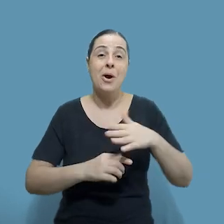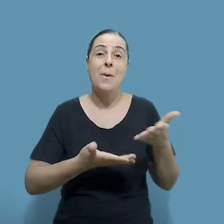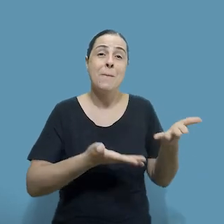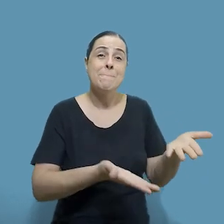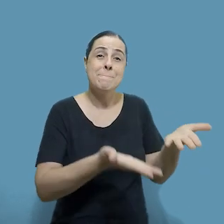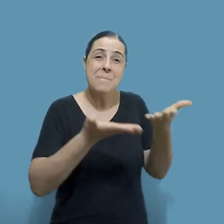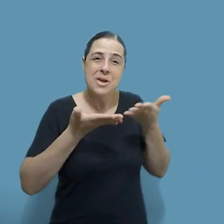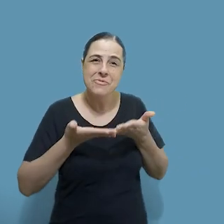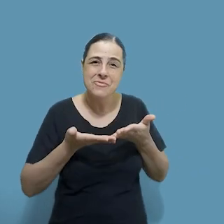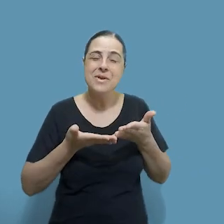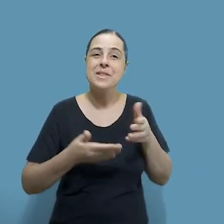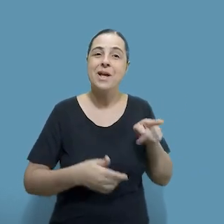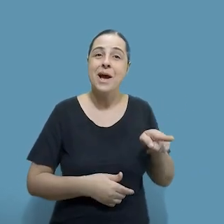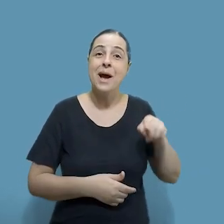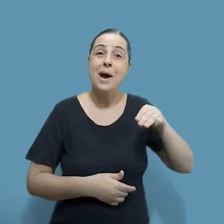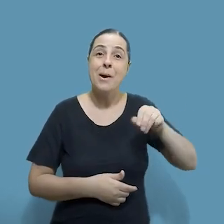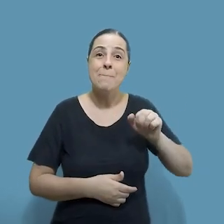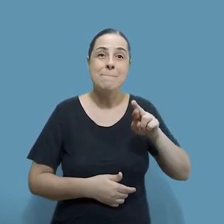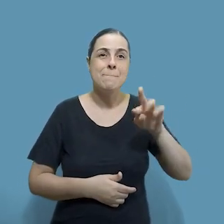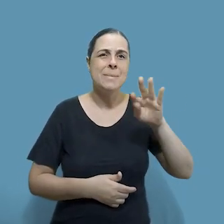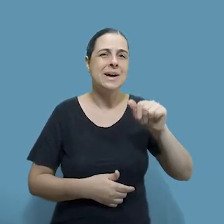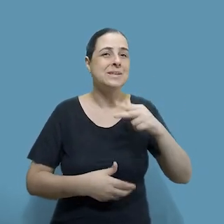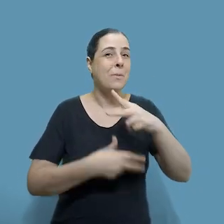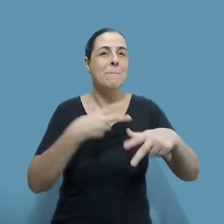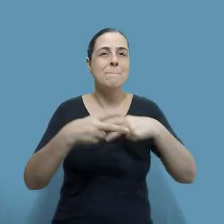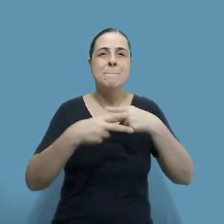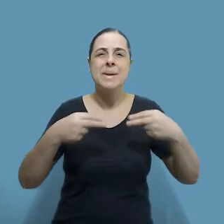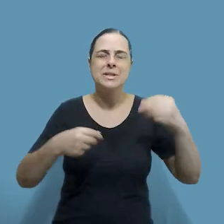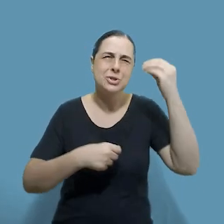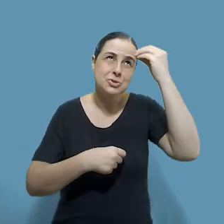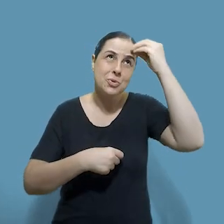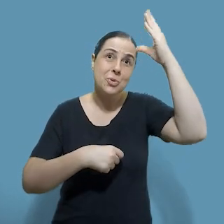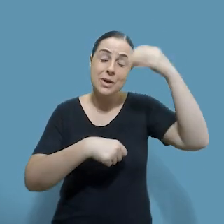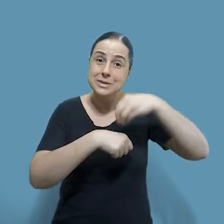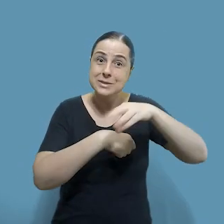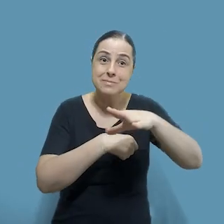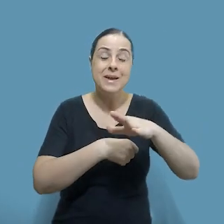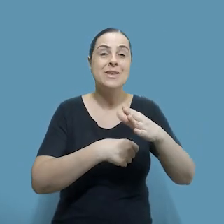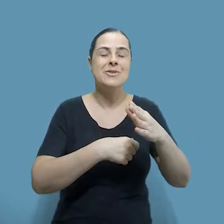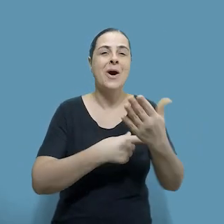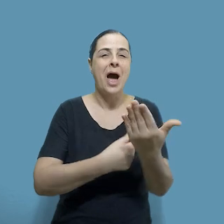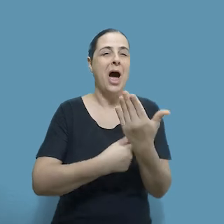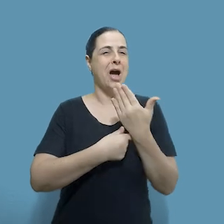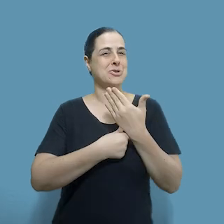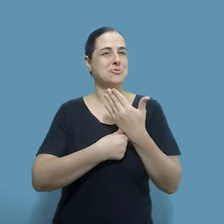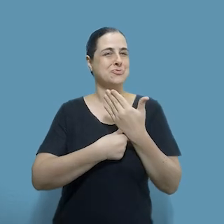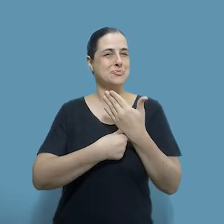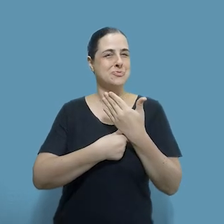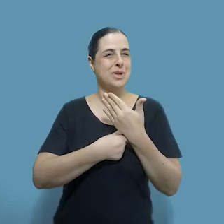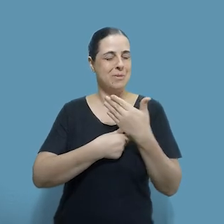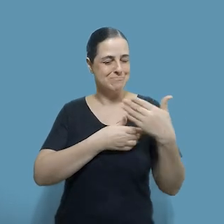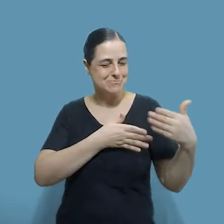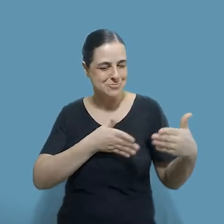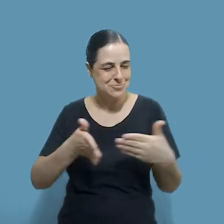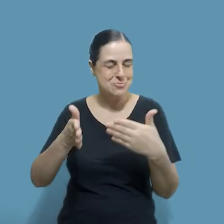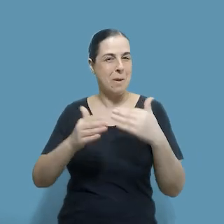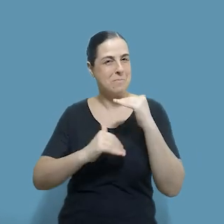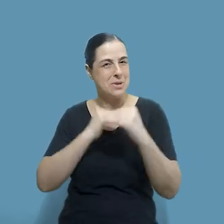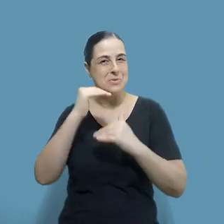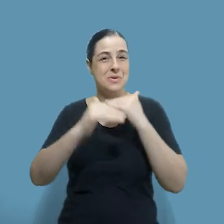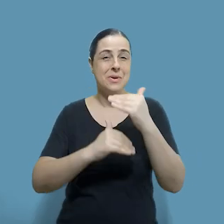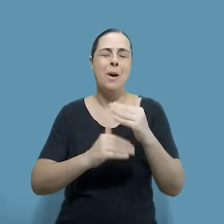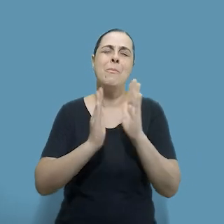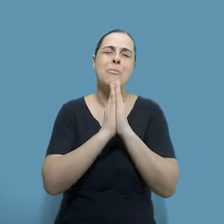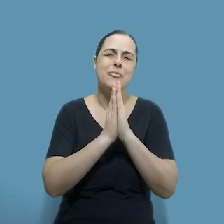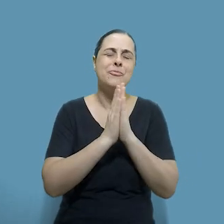uma vez nos presenteia aí com todo o conhecimento dela e nos ajuda nessa caminhada. Marta, eu queria que você se